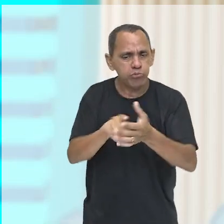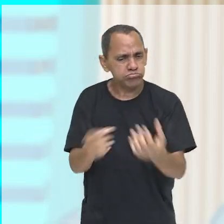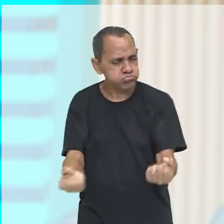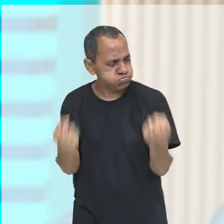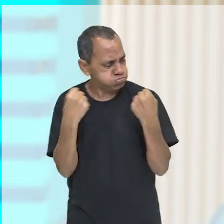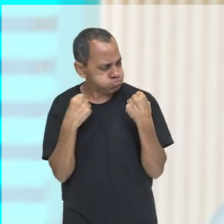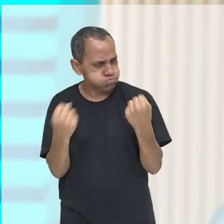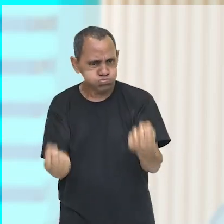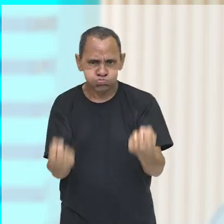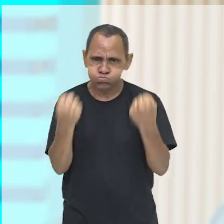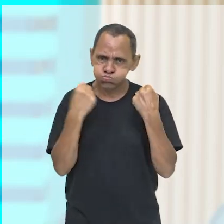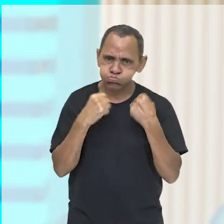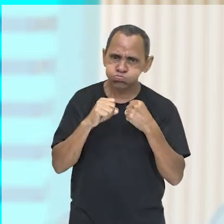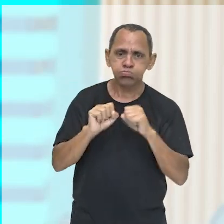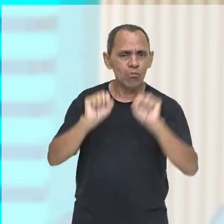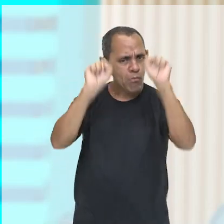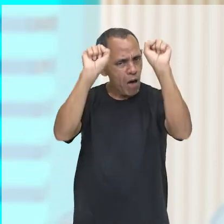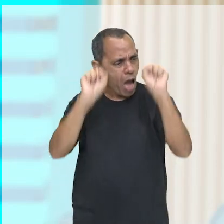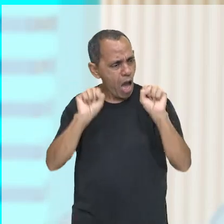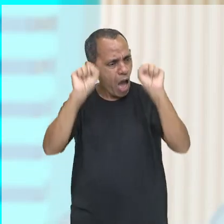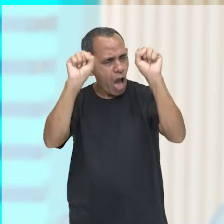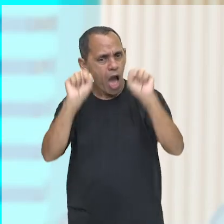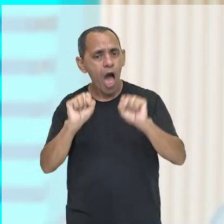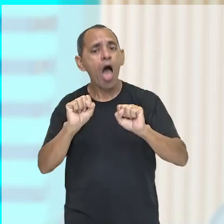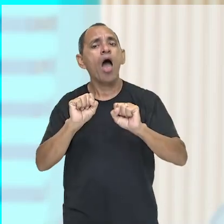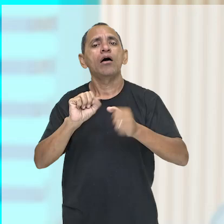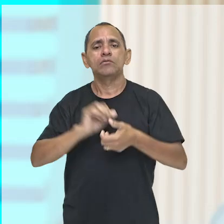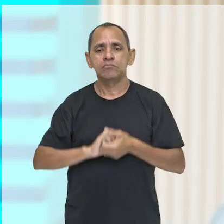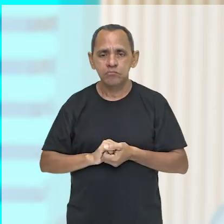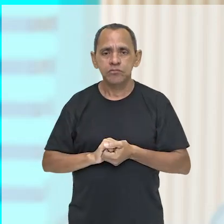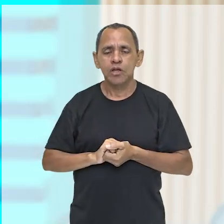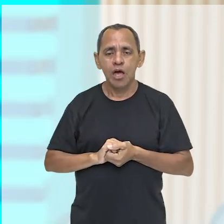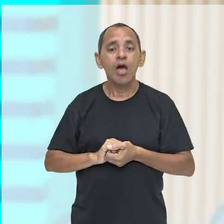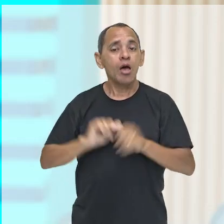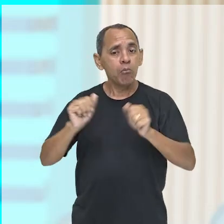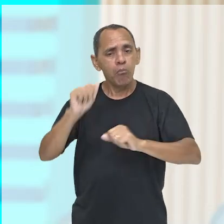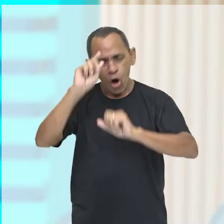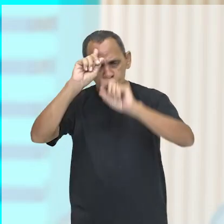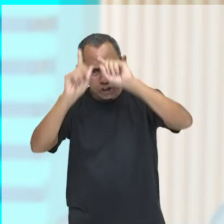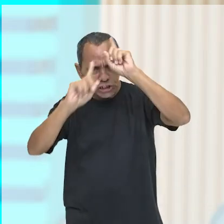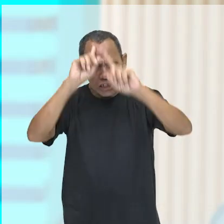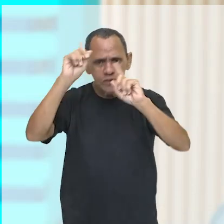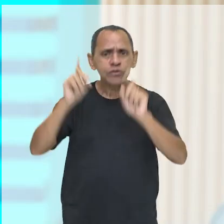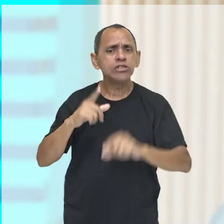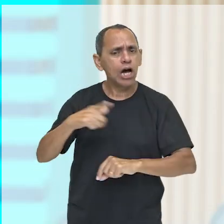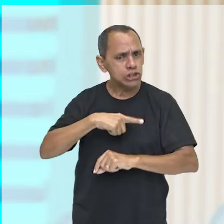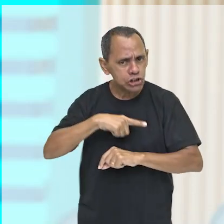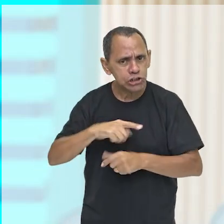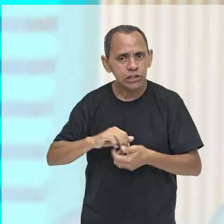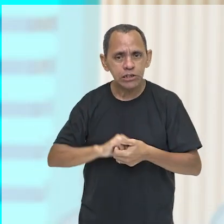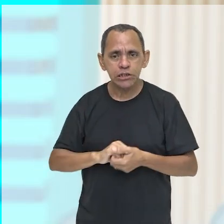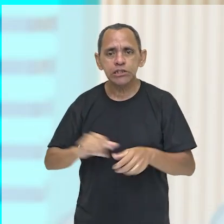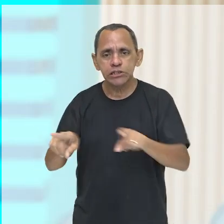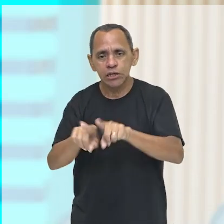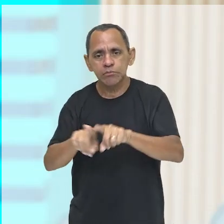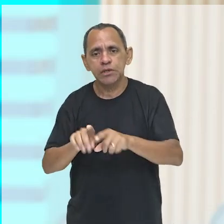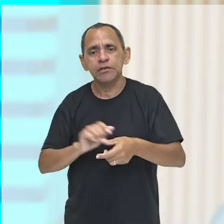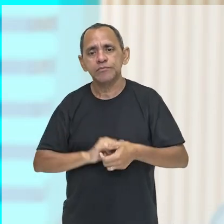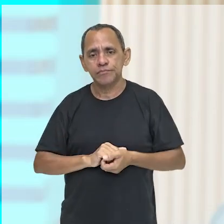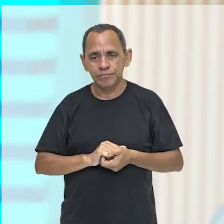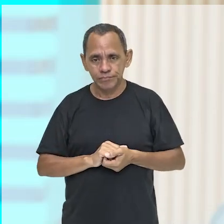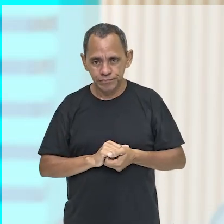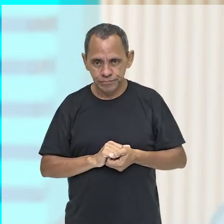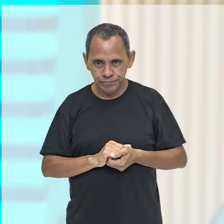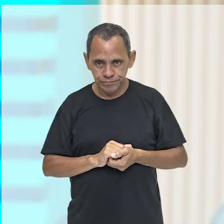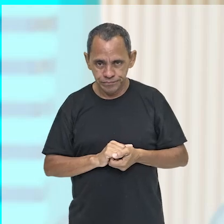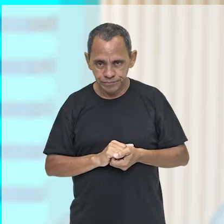não precisa nada disso, você pode improvisar muito bem. E até mesmo trabalhar sem uso de pesos, aparelhos e outros